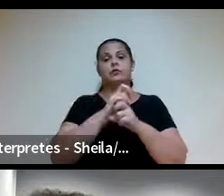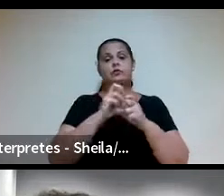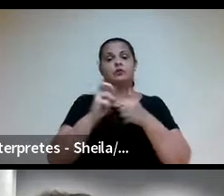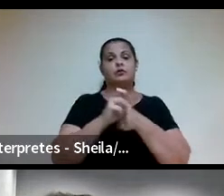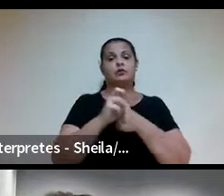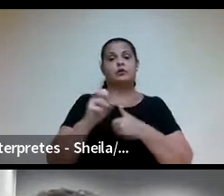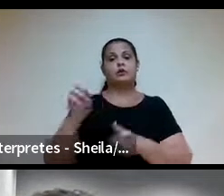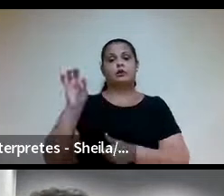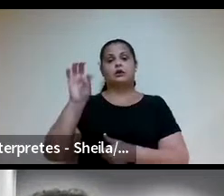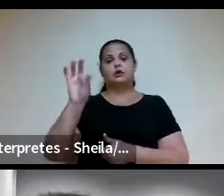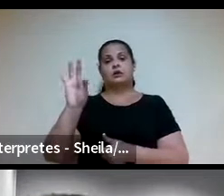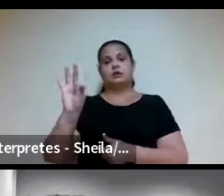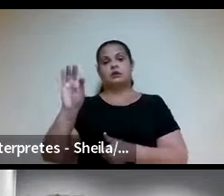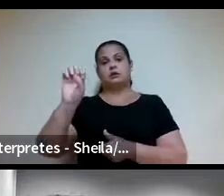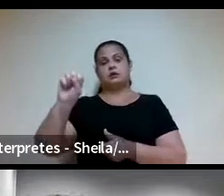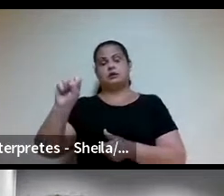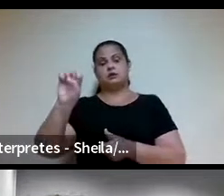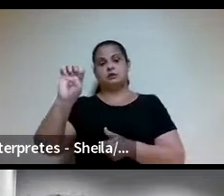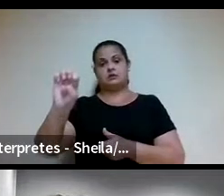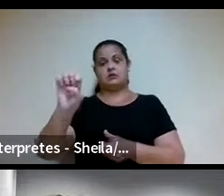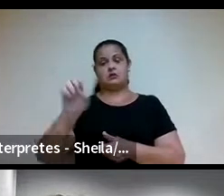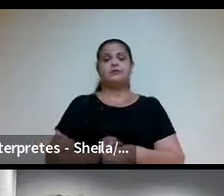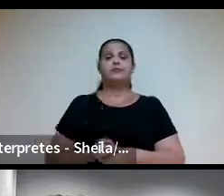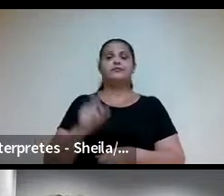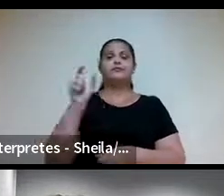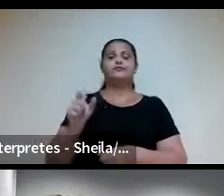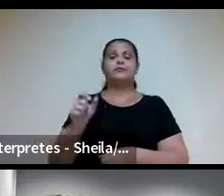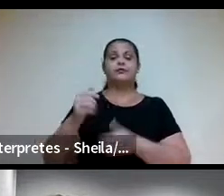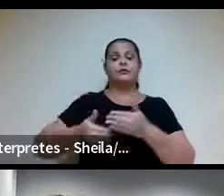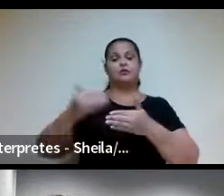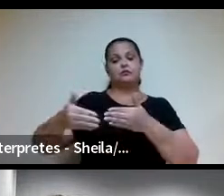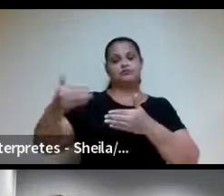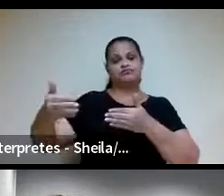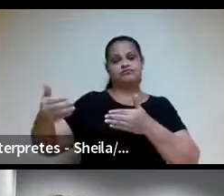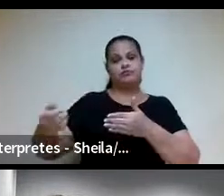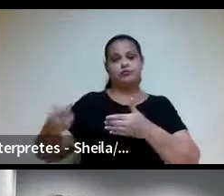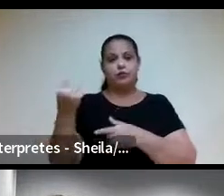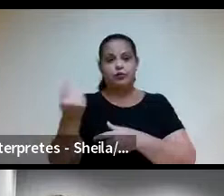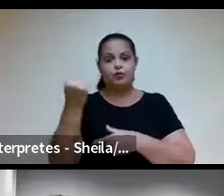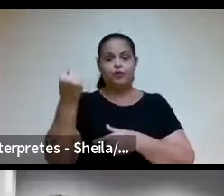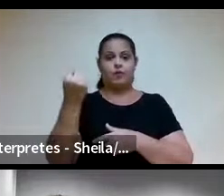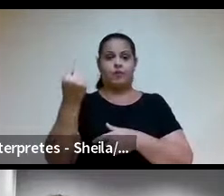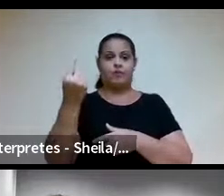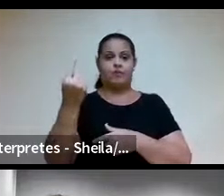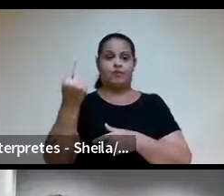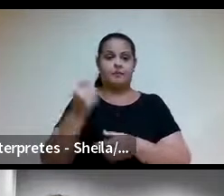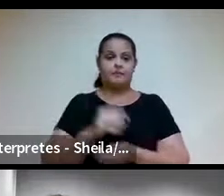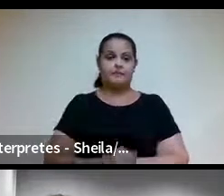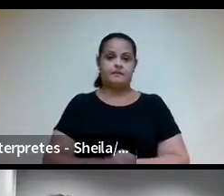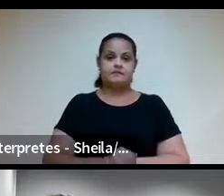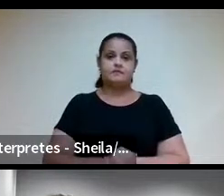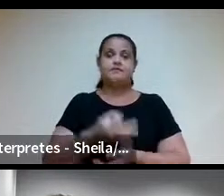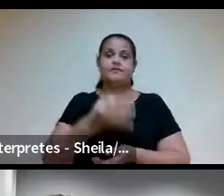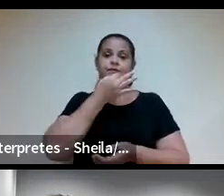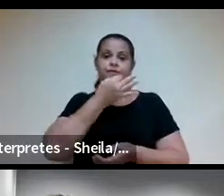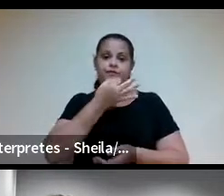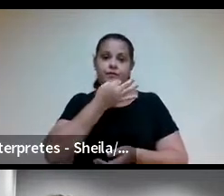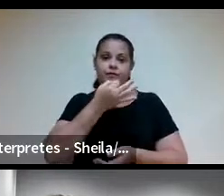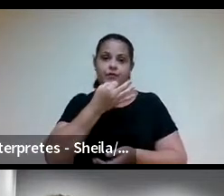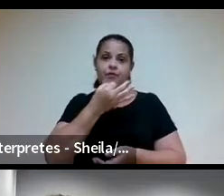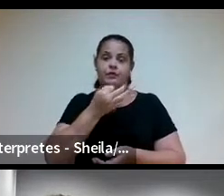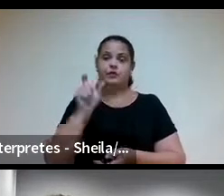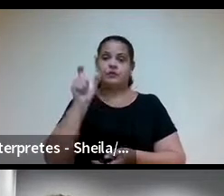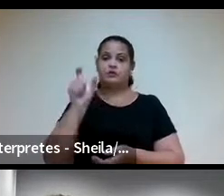ao processo a fim de responder como promovida única ou litisconsorte necessária. Segue argumentando que a ré não é